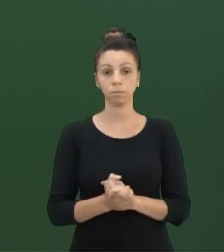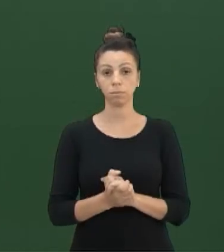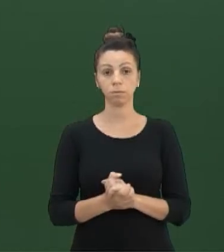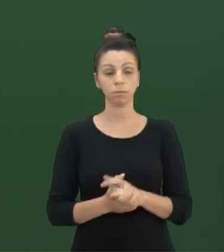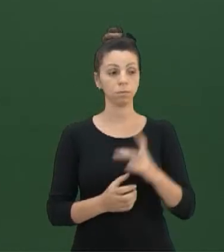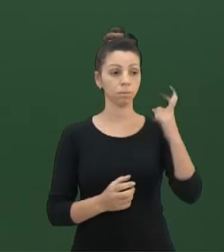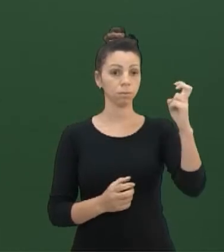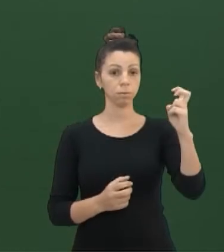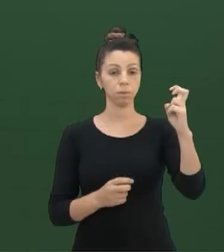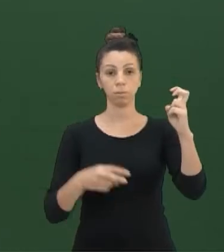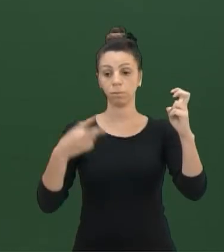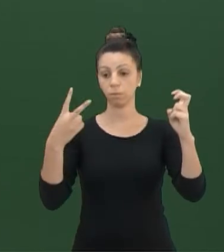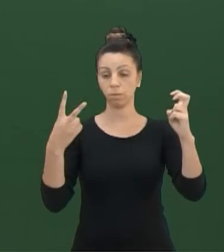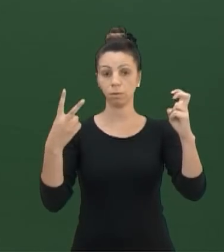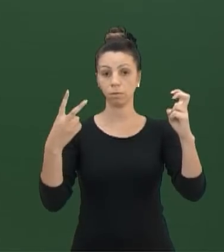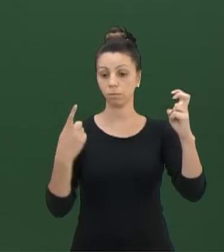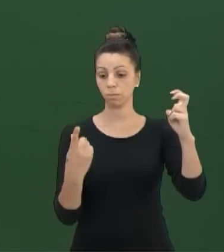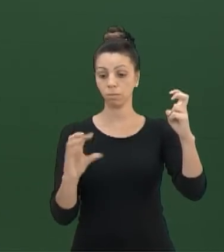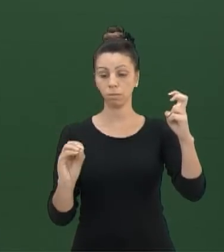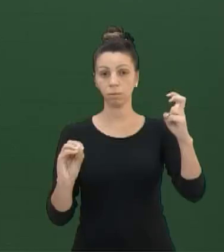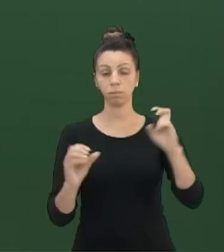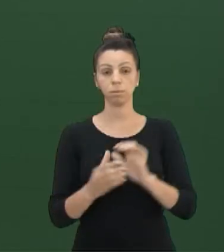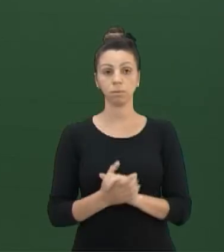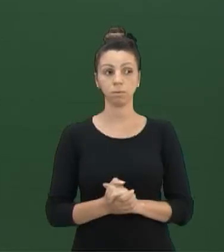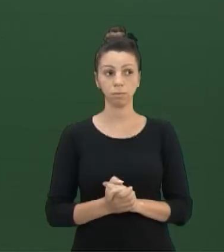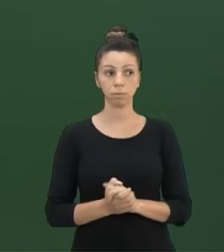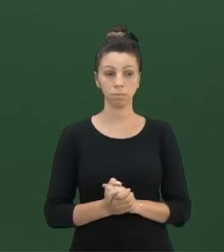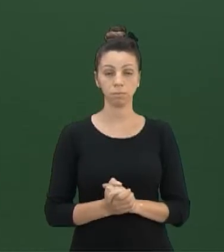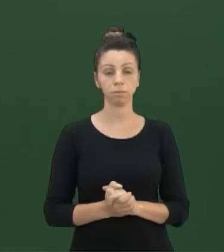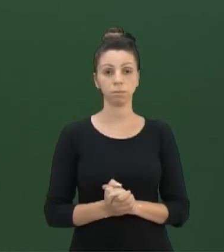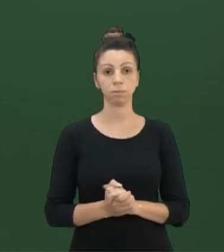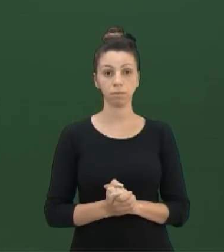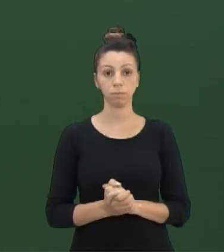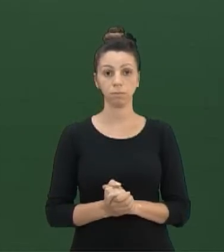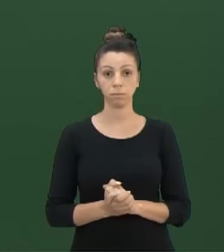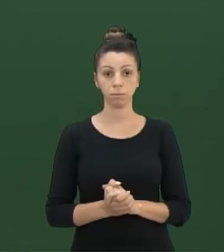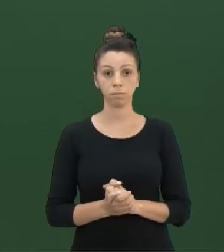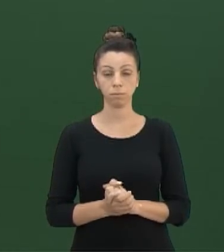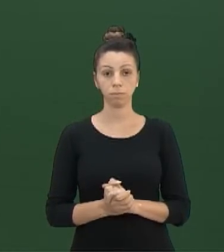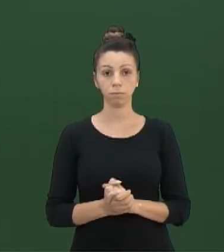vezes 2, 10. Soma as duas unidades lá em cima, 12.